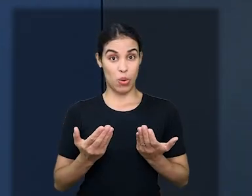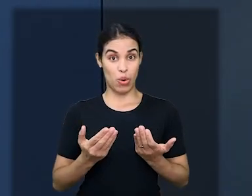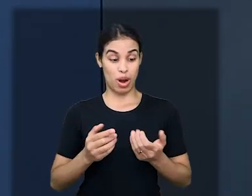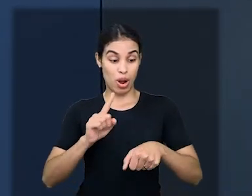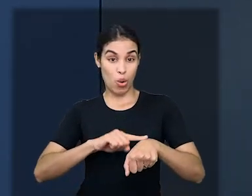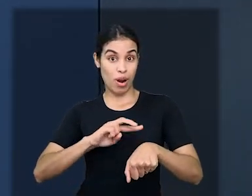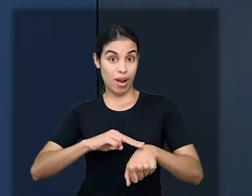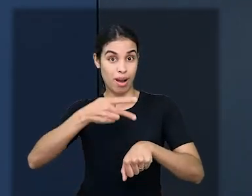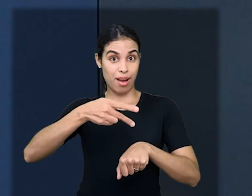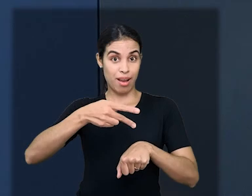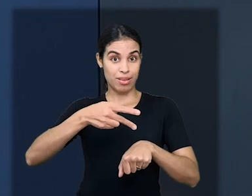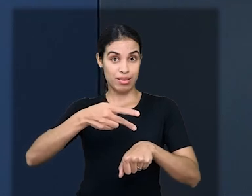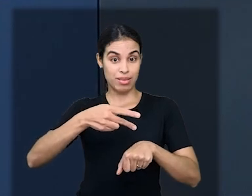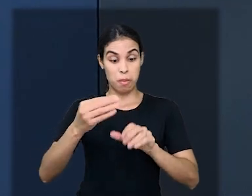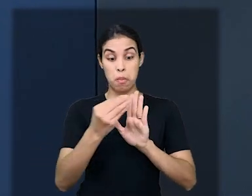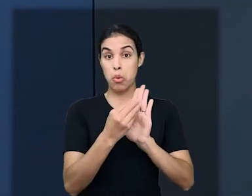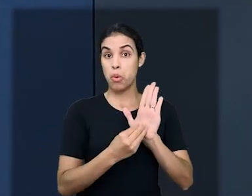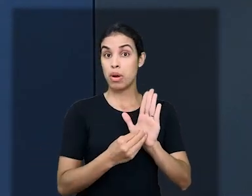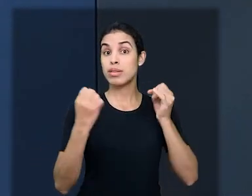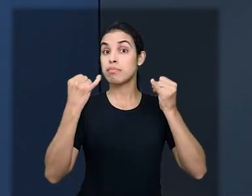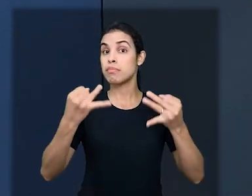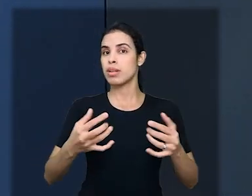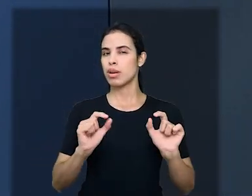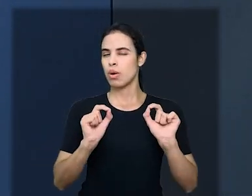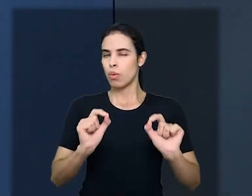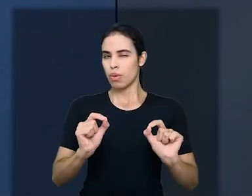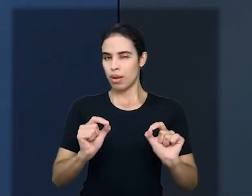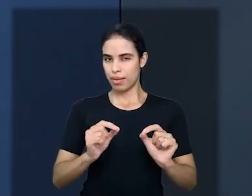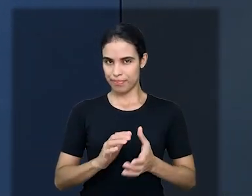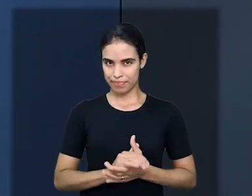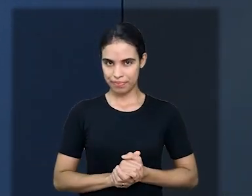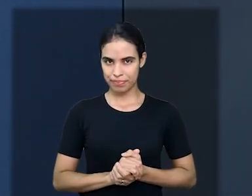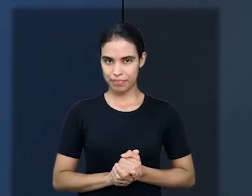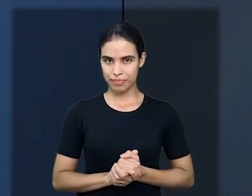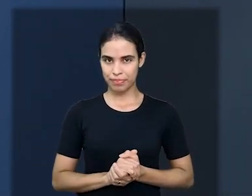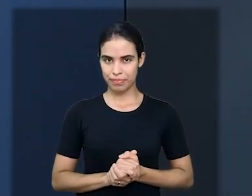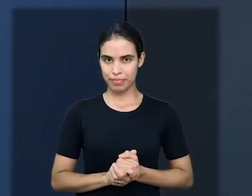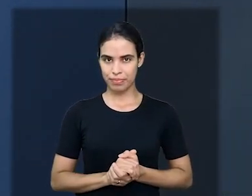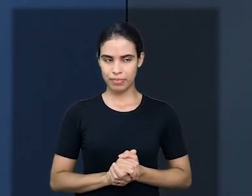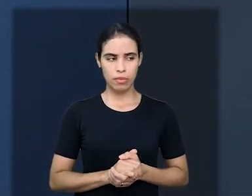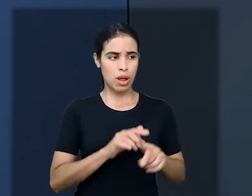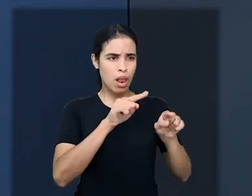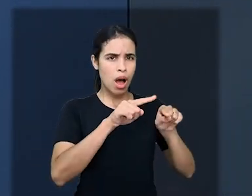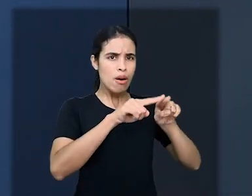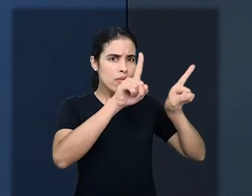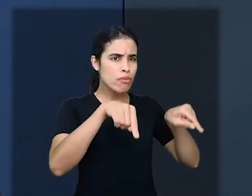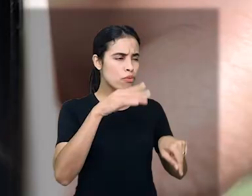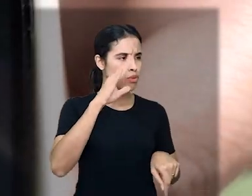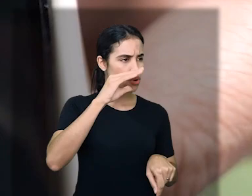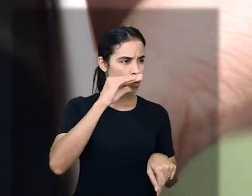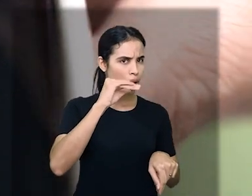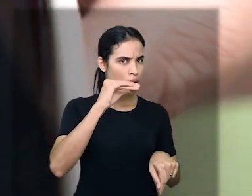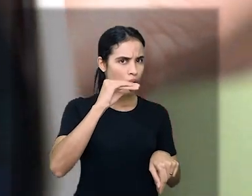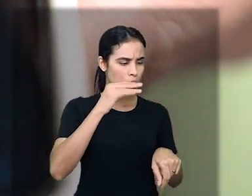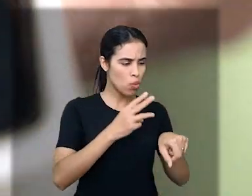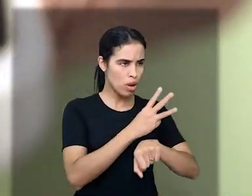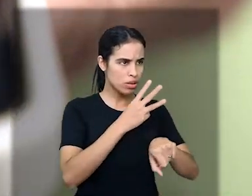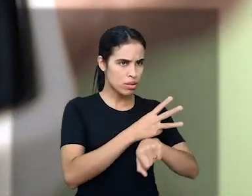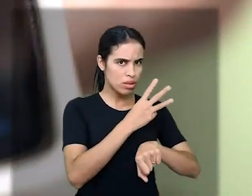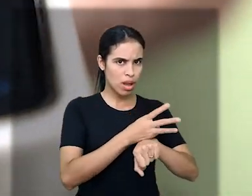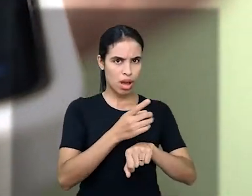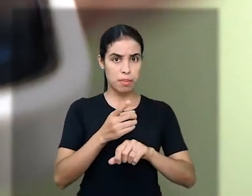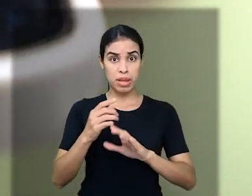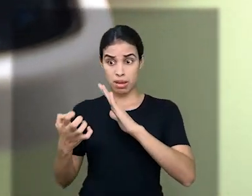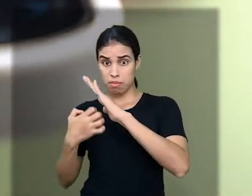Começa agora mais um programa Hora Extra e nessa edição você confere as seguintes notícias. Empresa pode ler o WhatsApp de